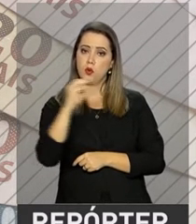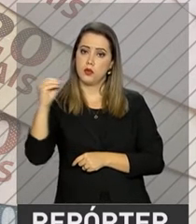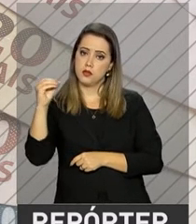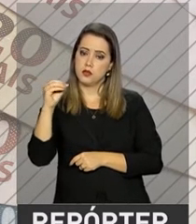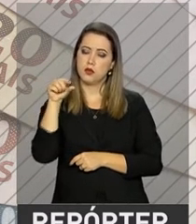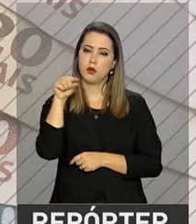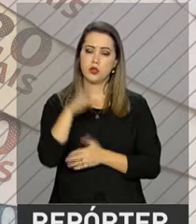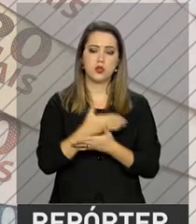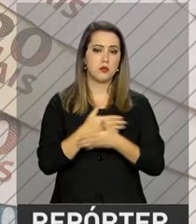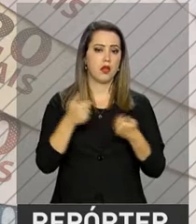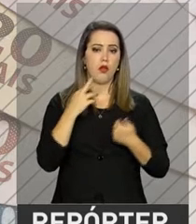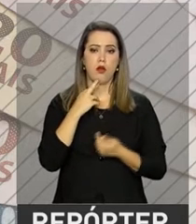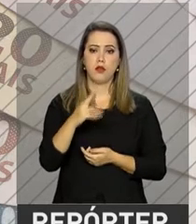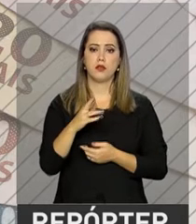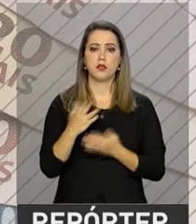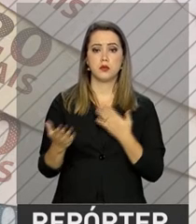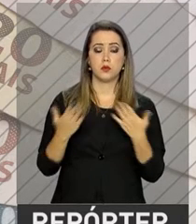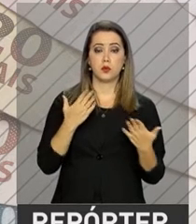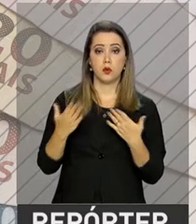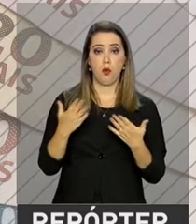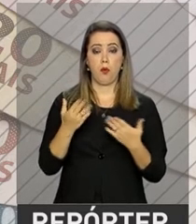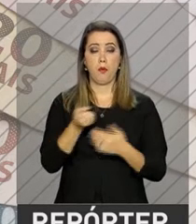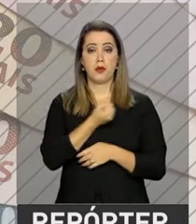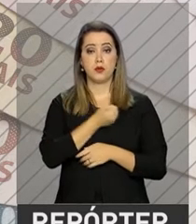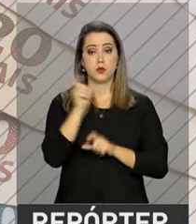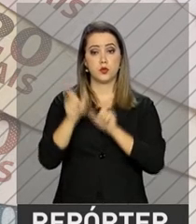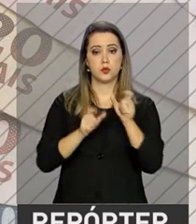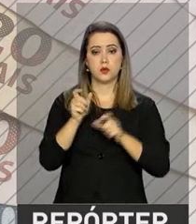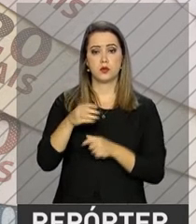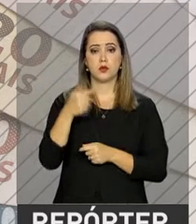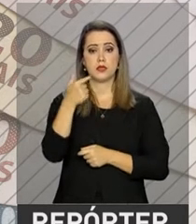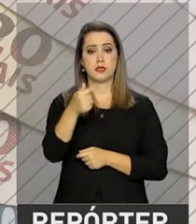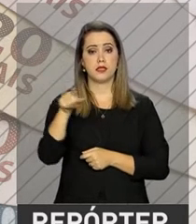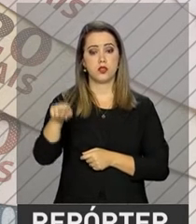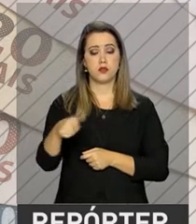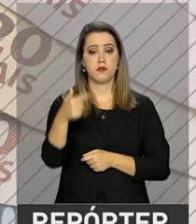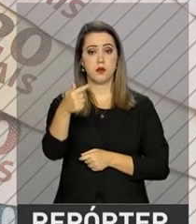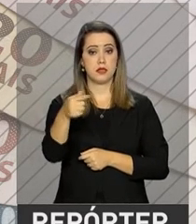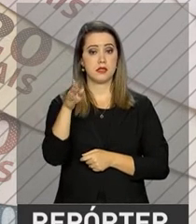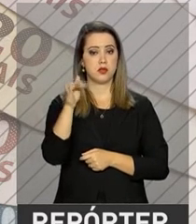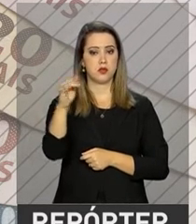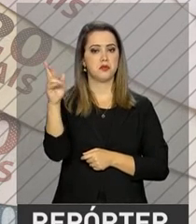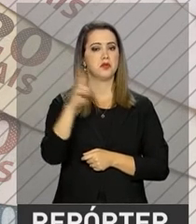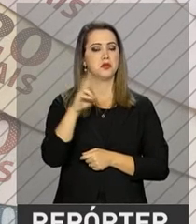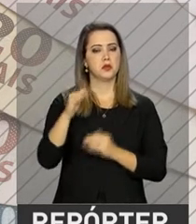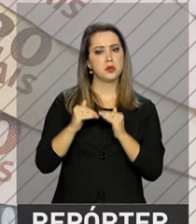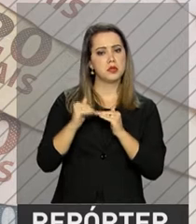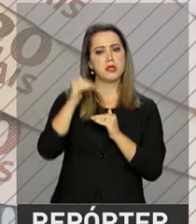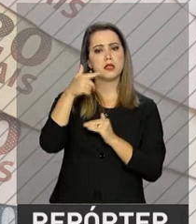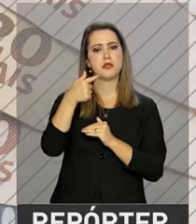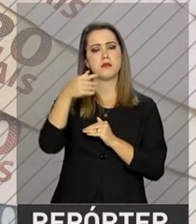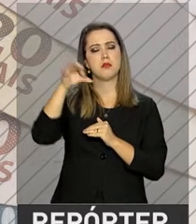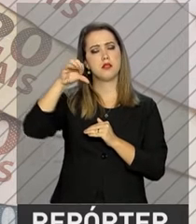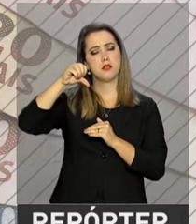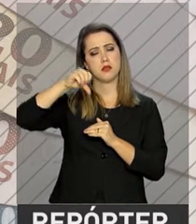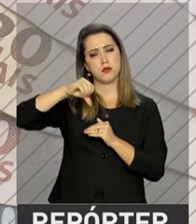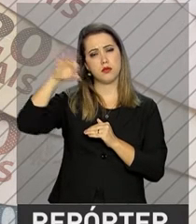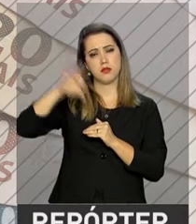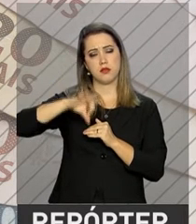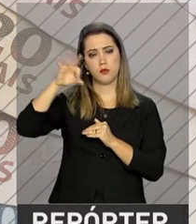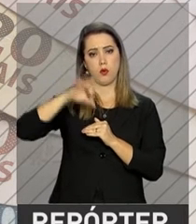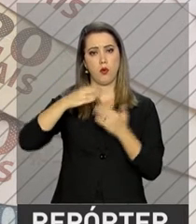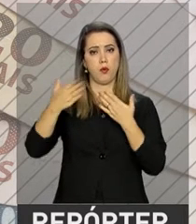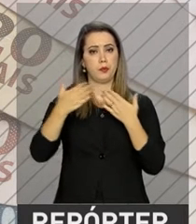registrou o melhor resultado proporcional com mais de 7 bilhões de reais e crescimento de 79% em relação